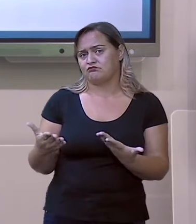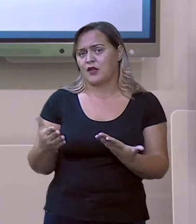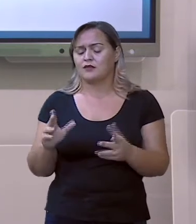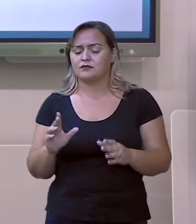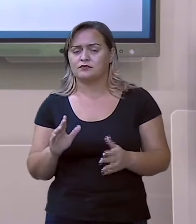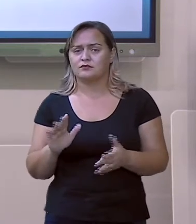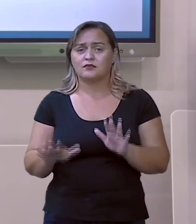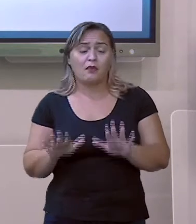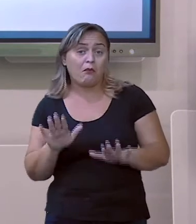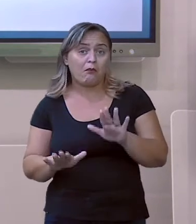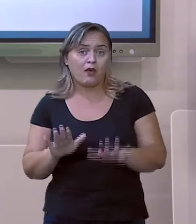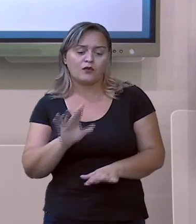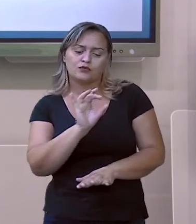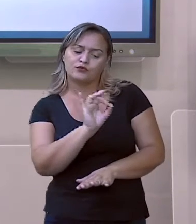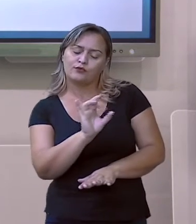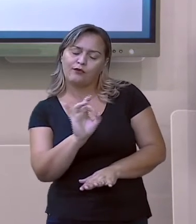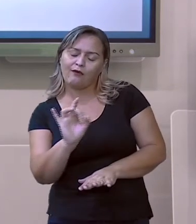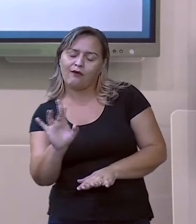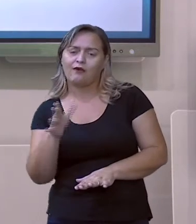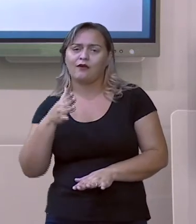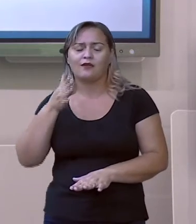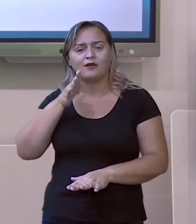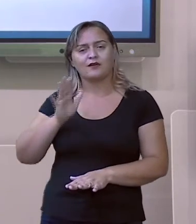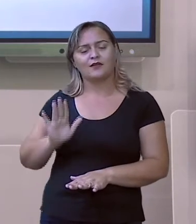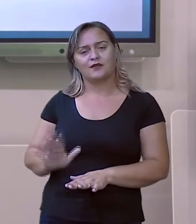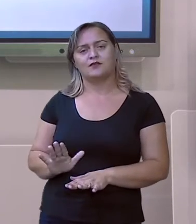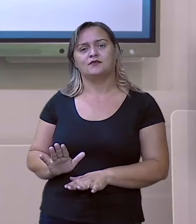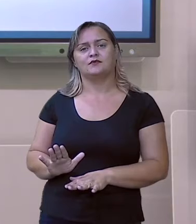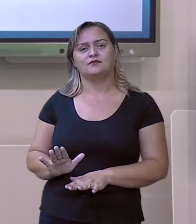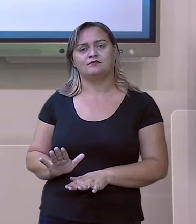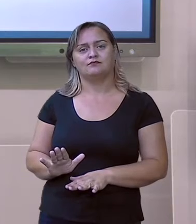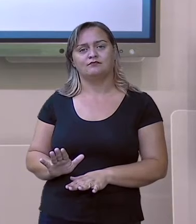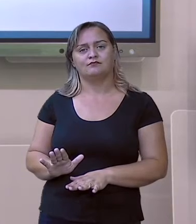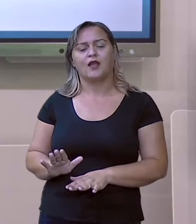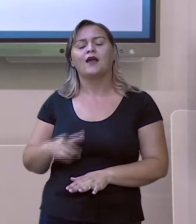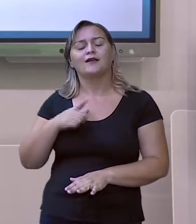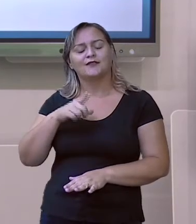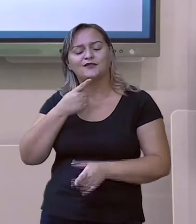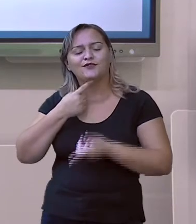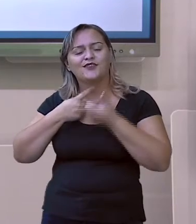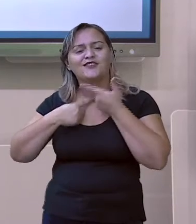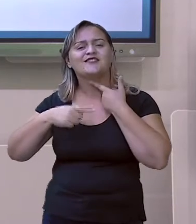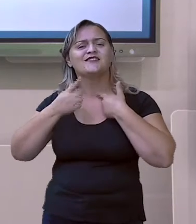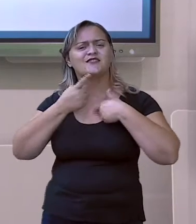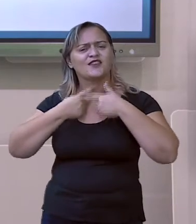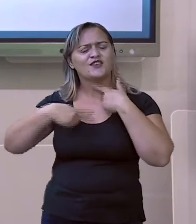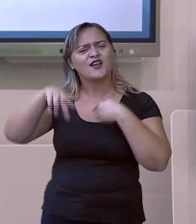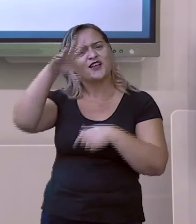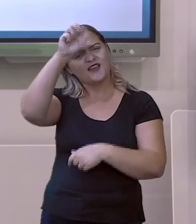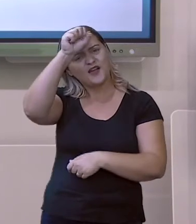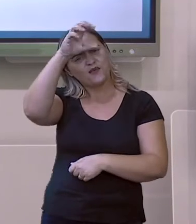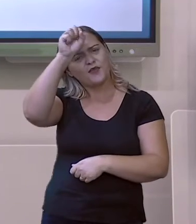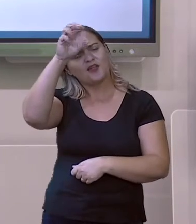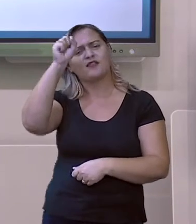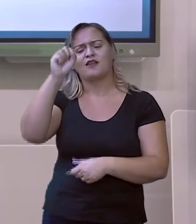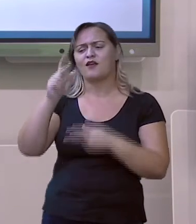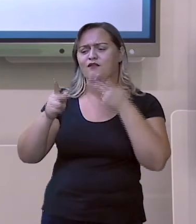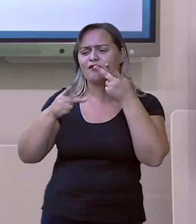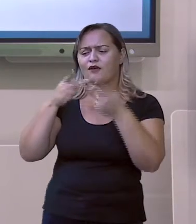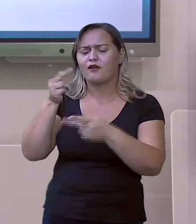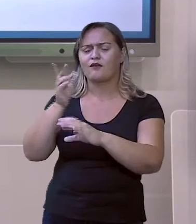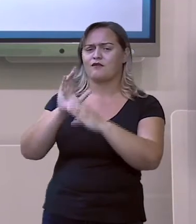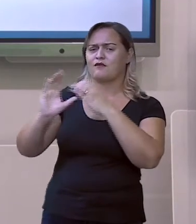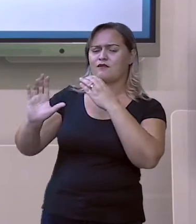muito. Eles têm o desejo de se comunicar e de aprender. Muitas crianças com síndrome de Down entendem a relação